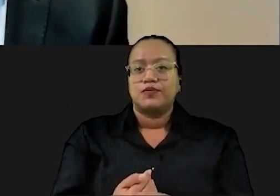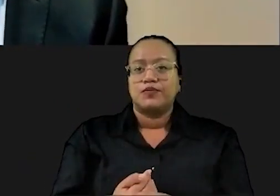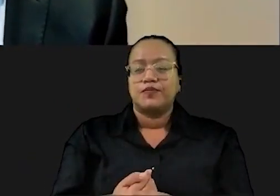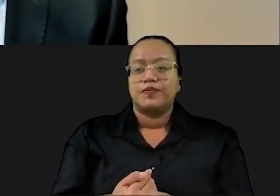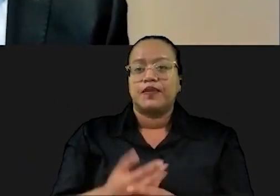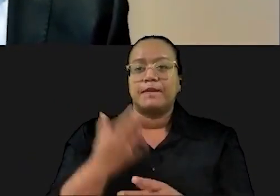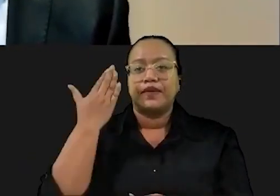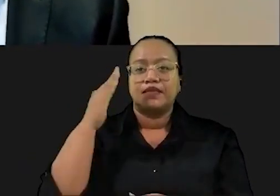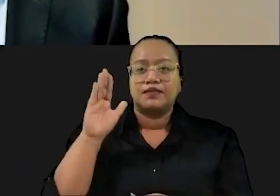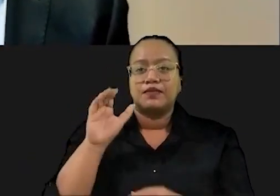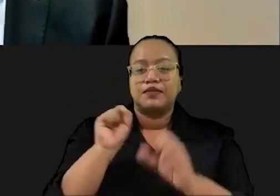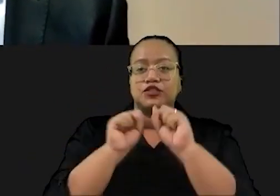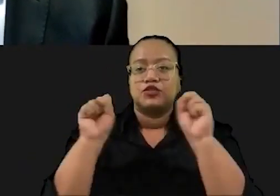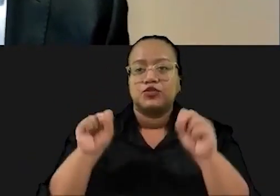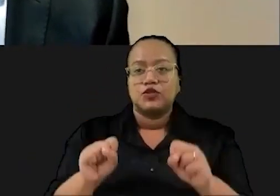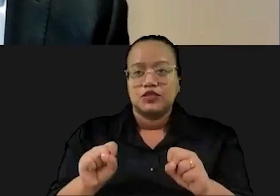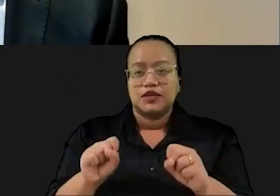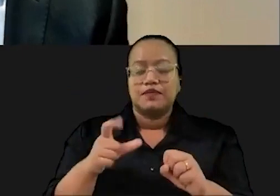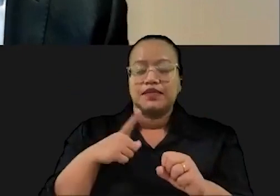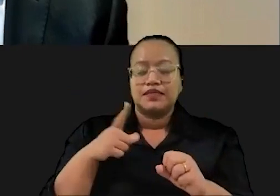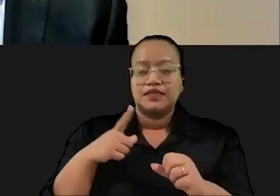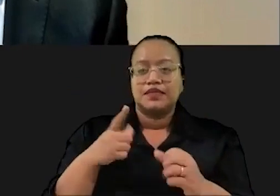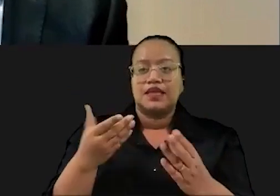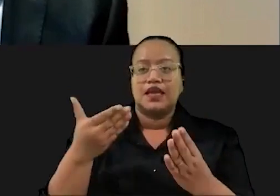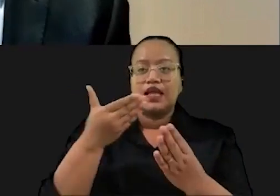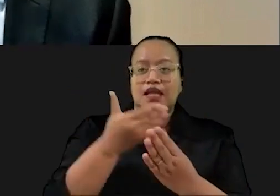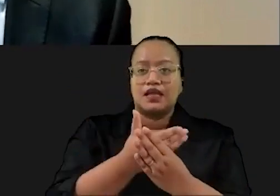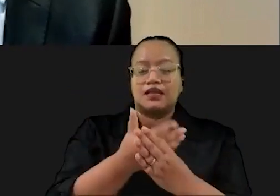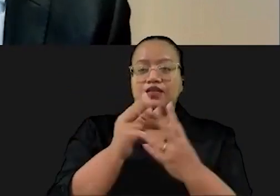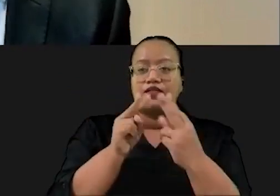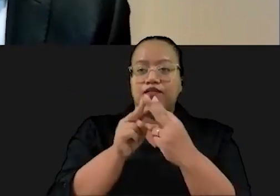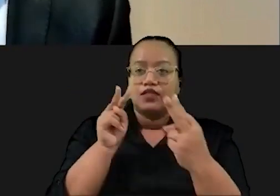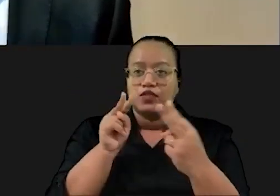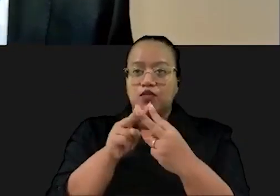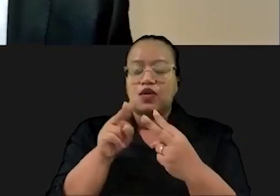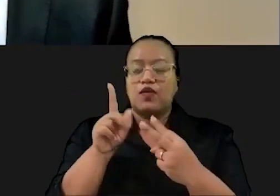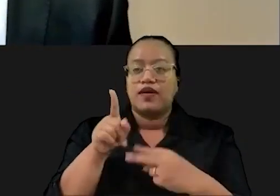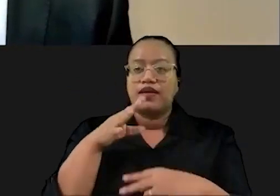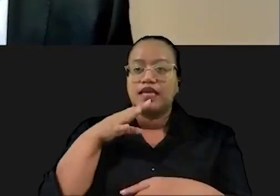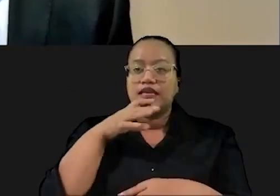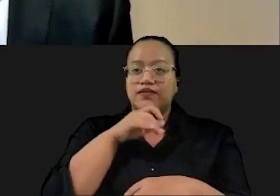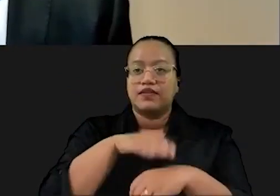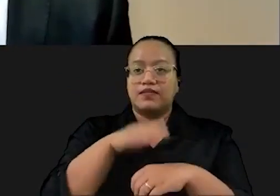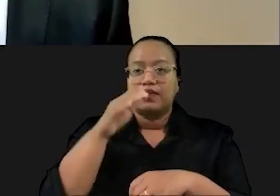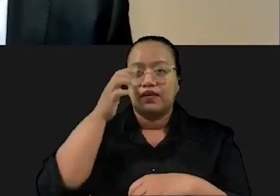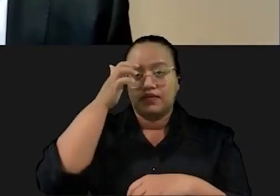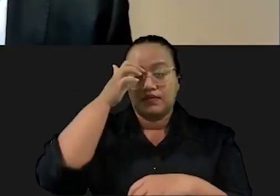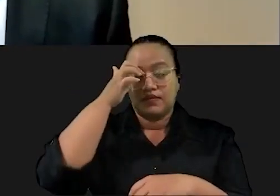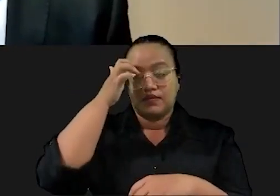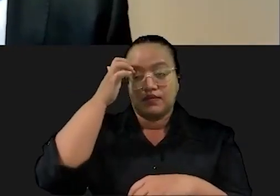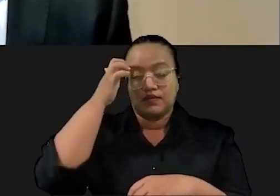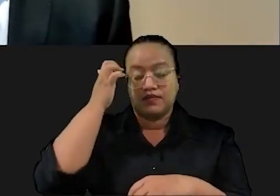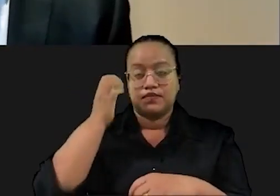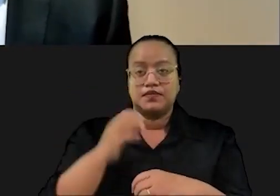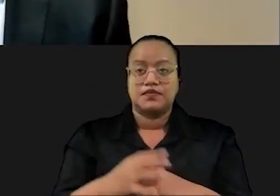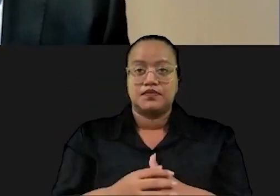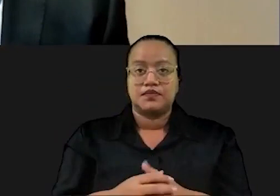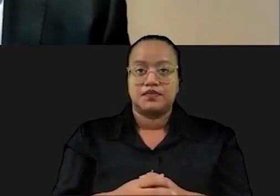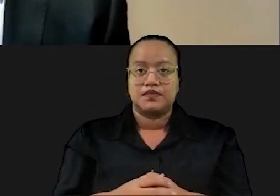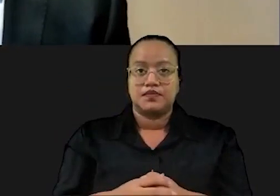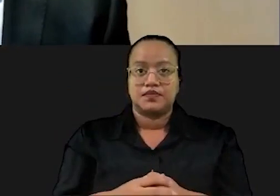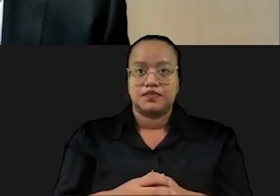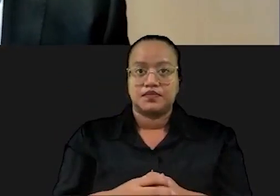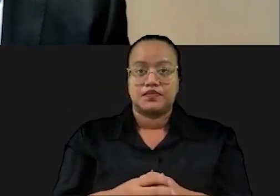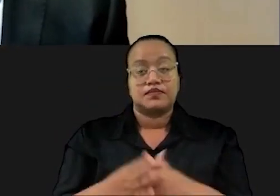autos virtuais, isso fica ainda mais evidente, né, e mais difícil de mudar. Então, vamos dizer assim, eles perceberam nesse estudo